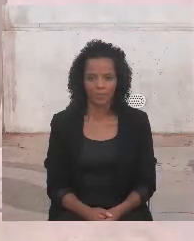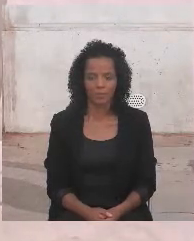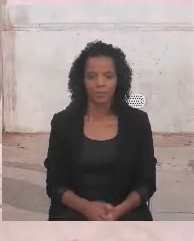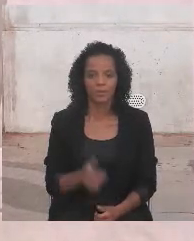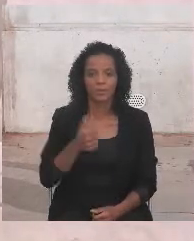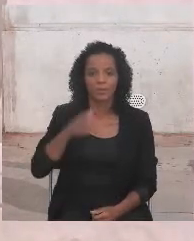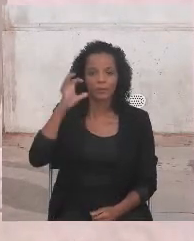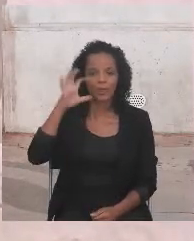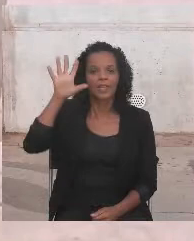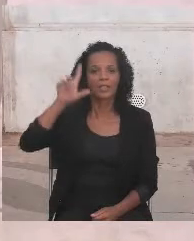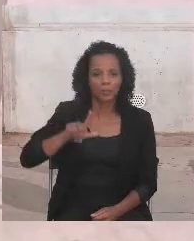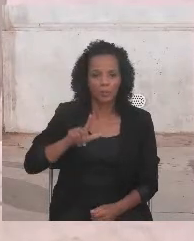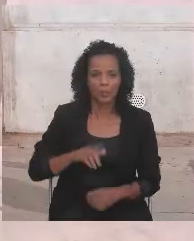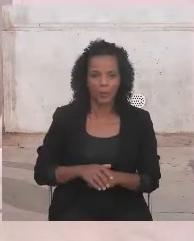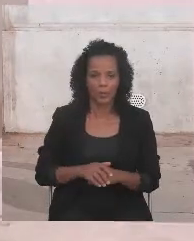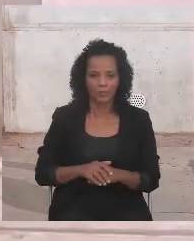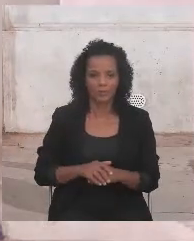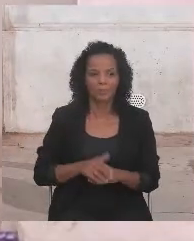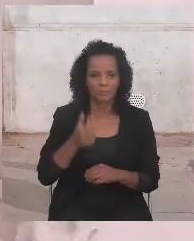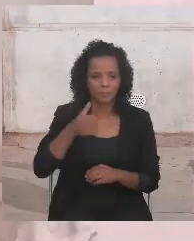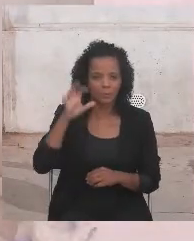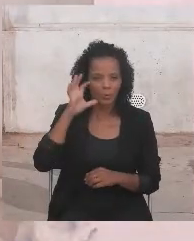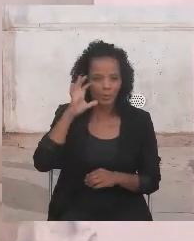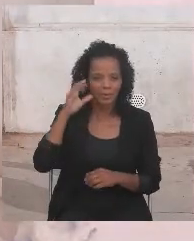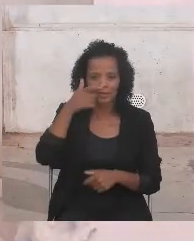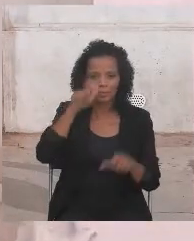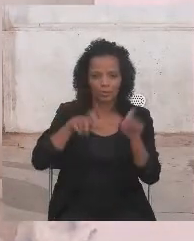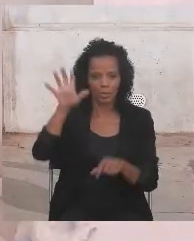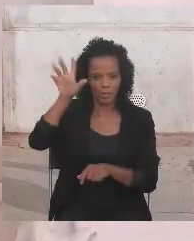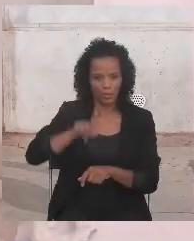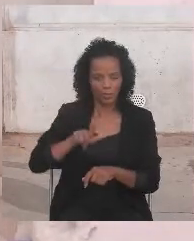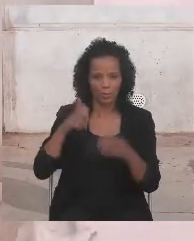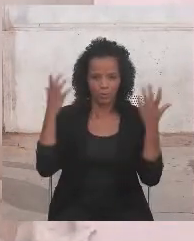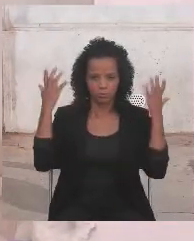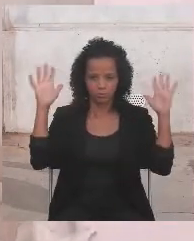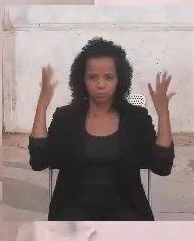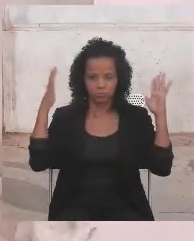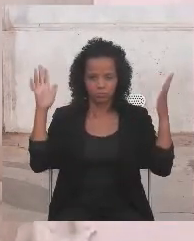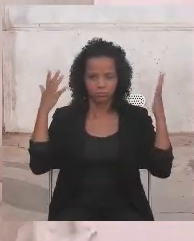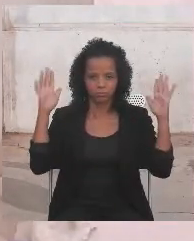Boa tarde, Lisboa. Boa tarde, lisboetas.